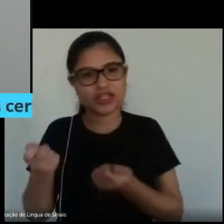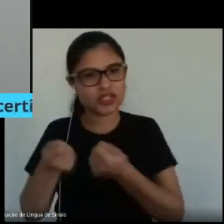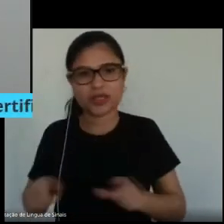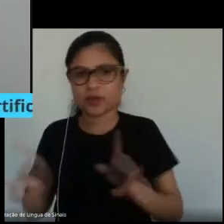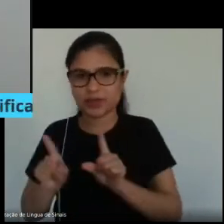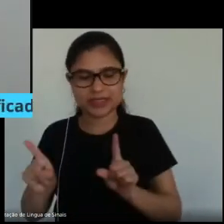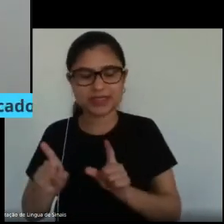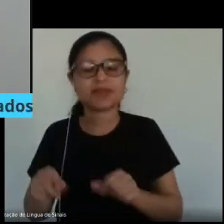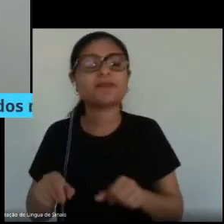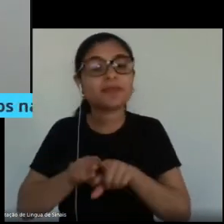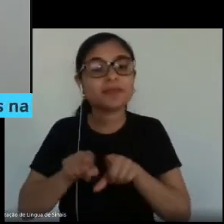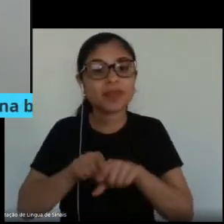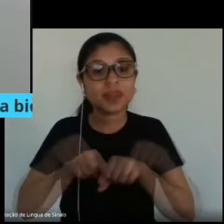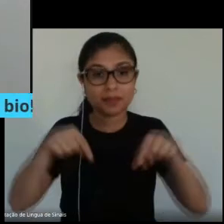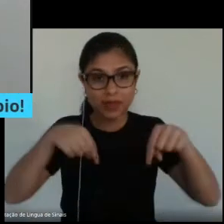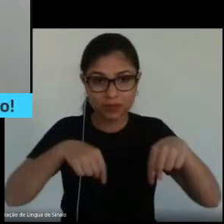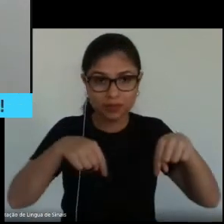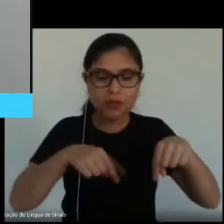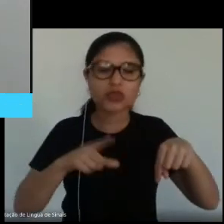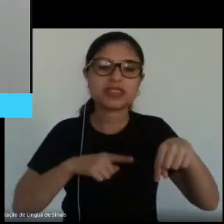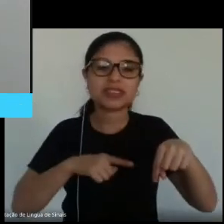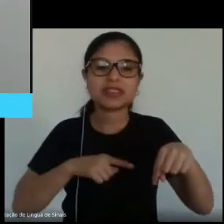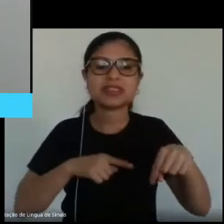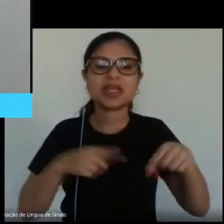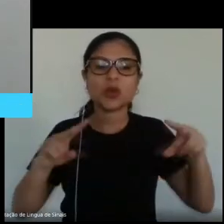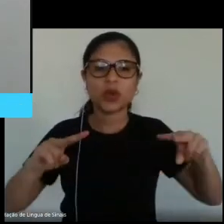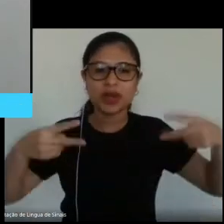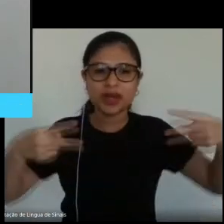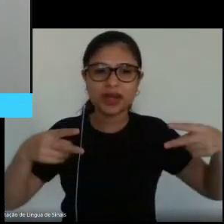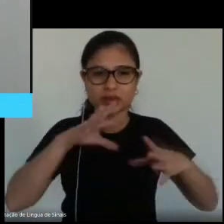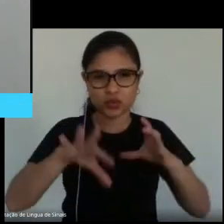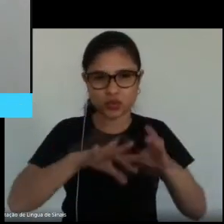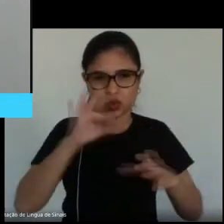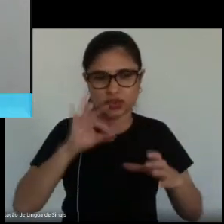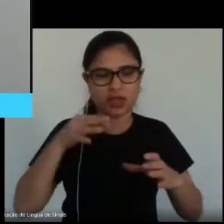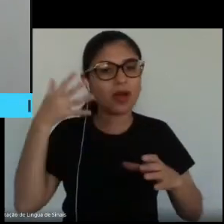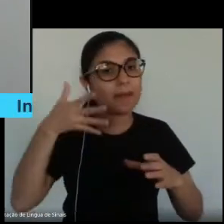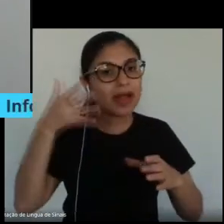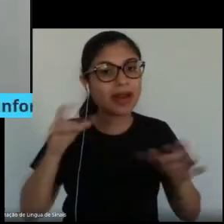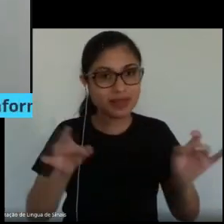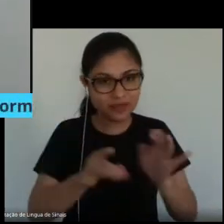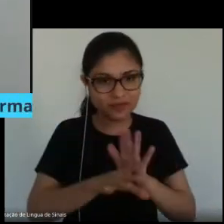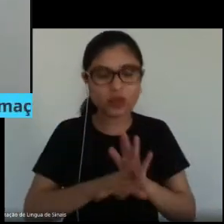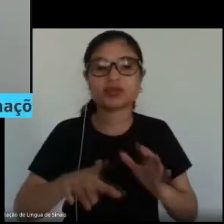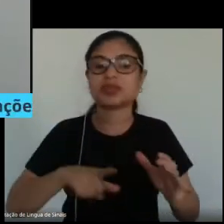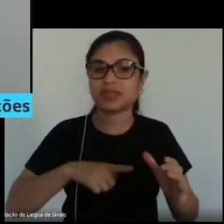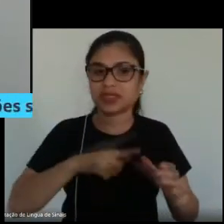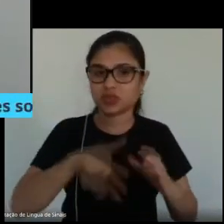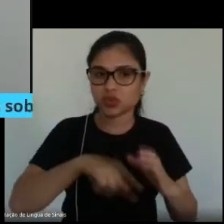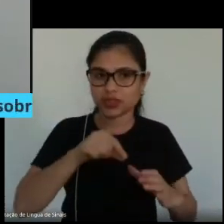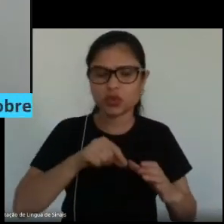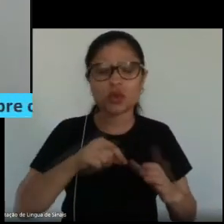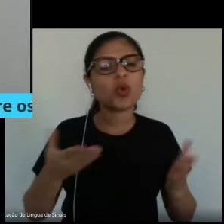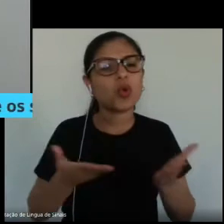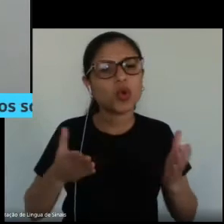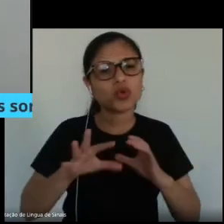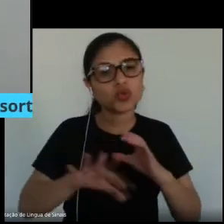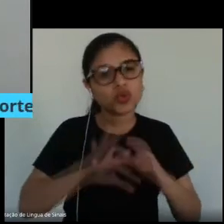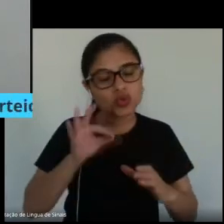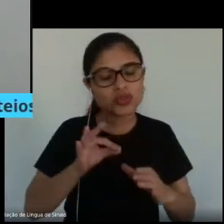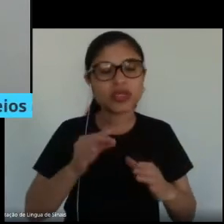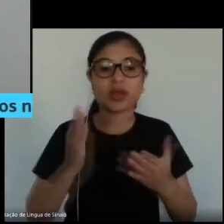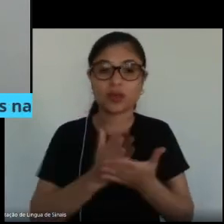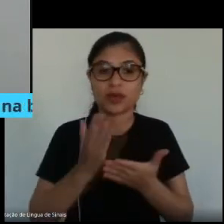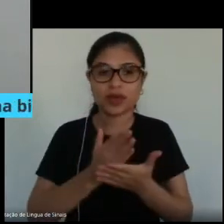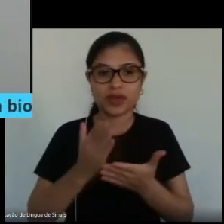Lá também, no box, está o link do sorteio que a gente vai realizar ao final dessa palestra. Hoje a gente vai sortear um exemplar do livro Para